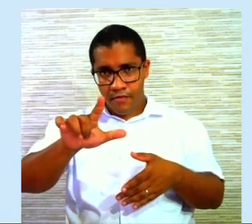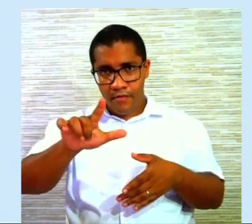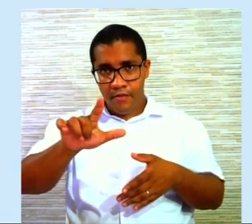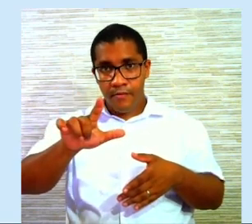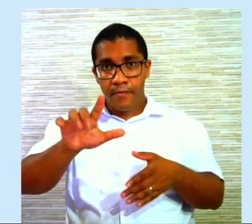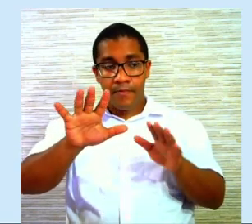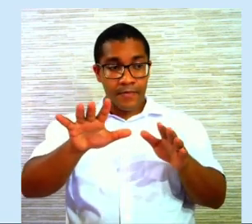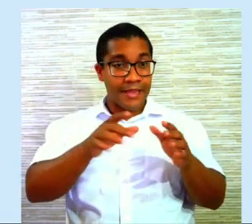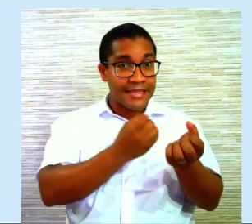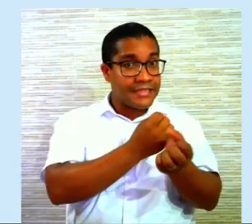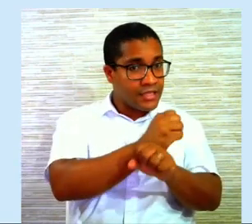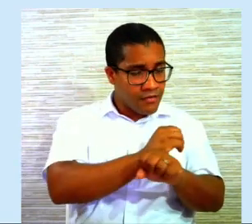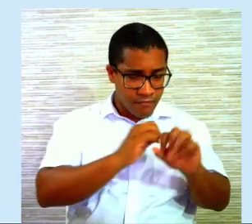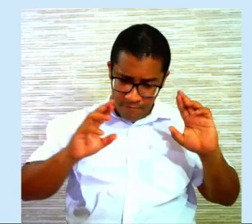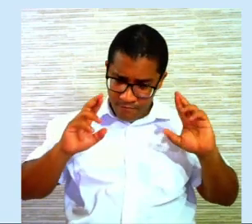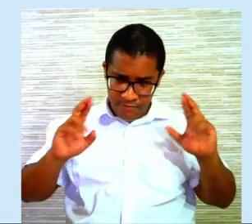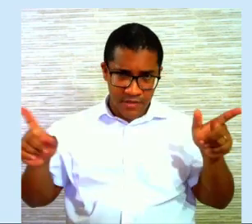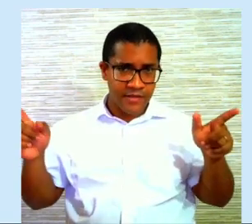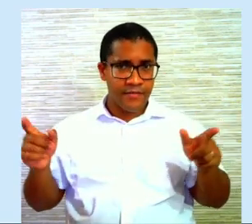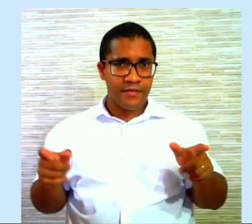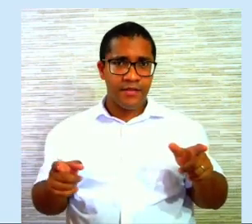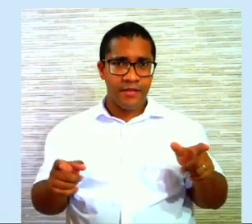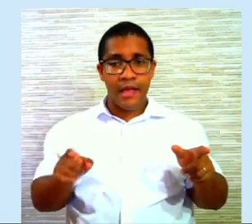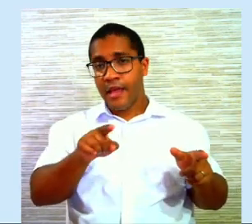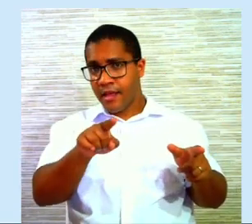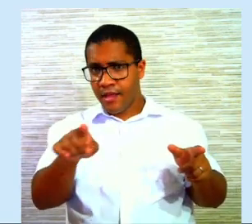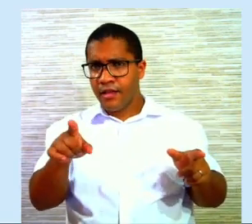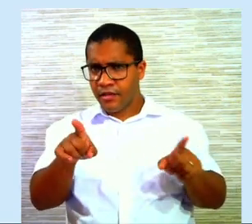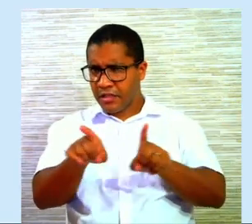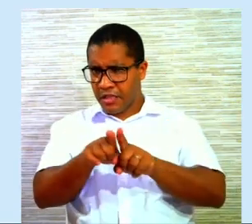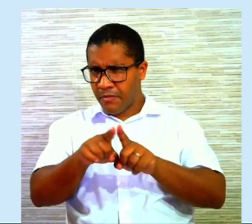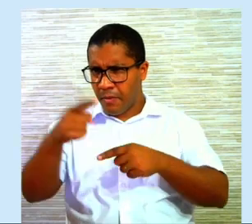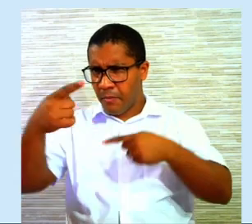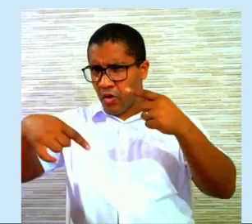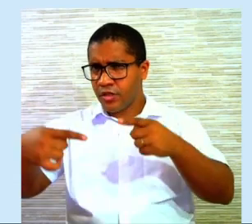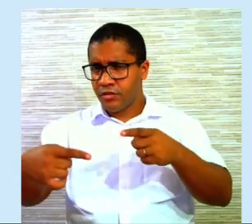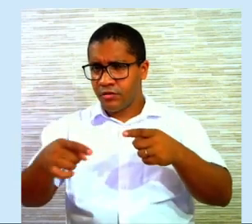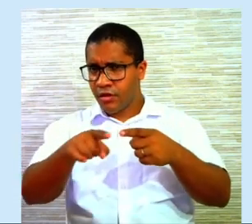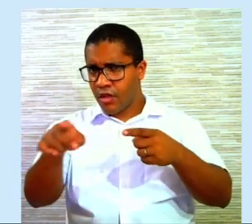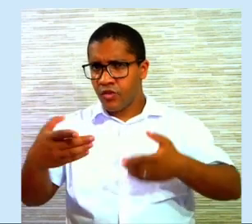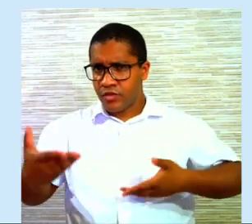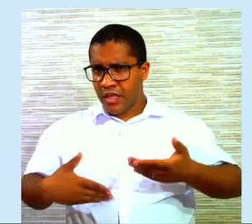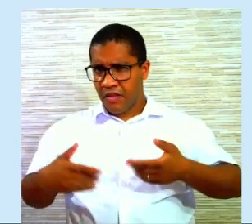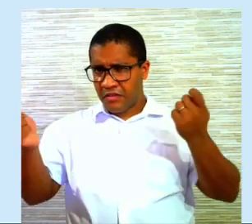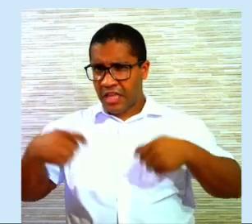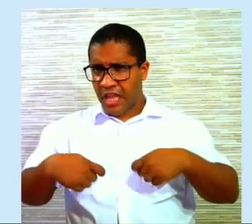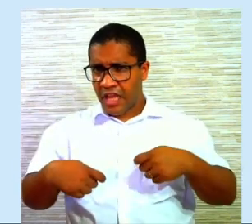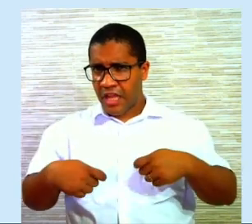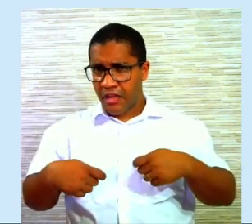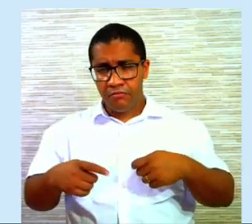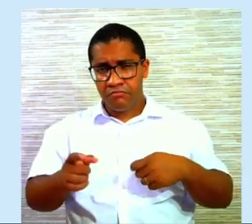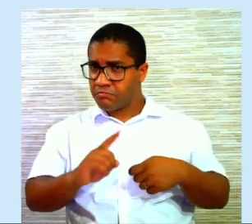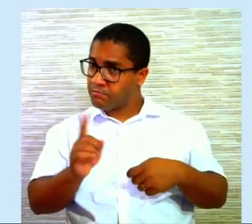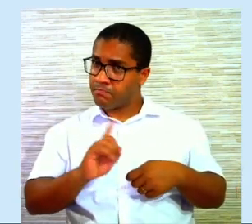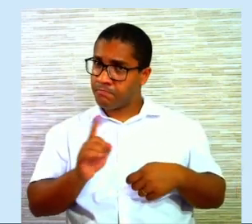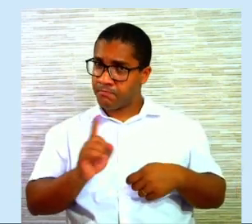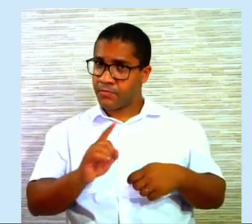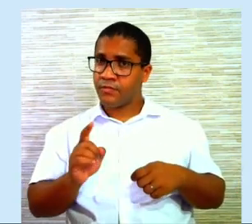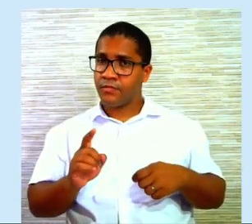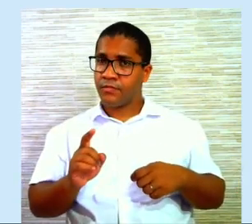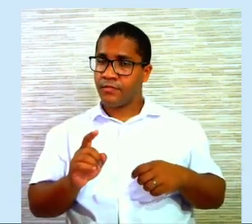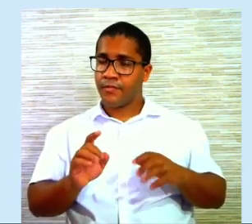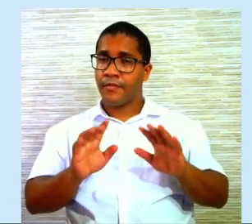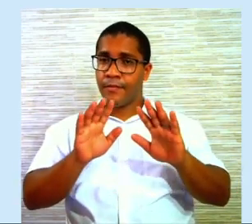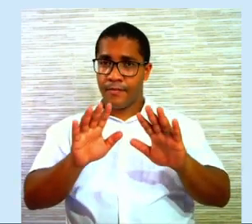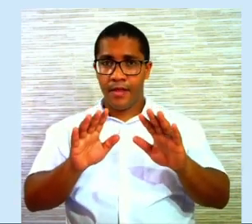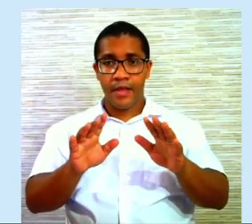regime de escravidão, né? Embora o servo também não tivesse direito político. Então nós